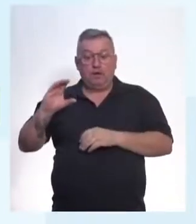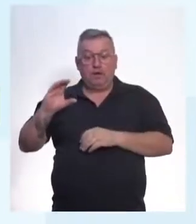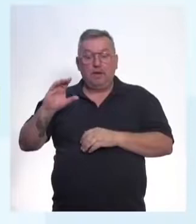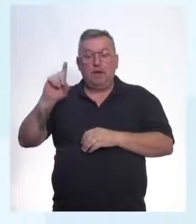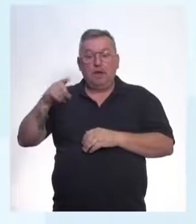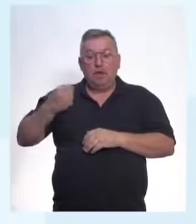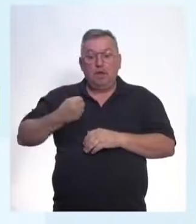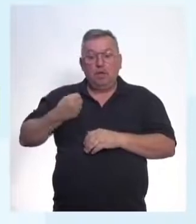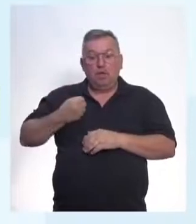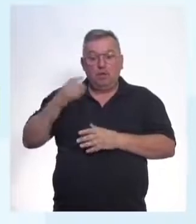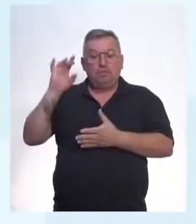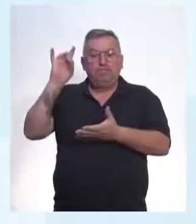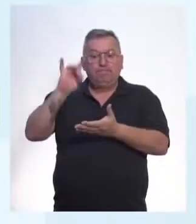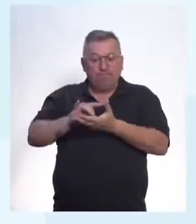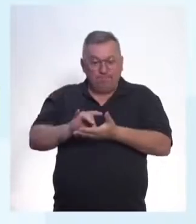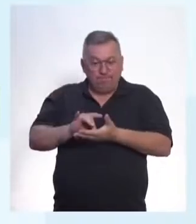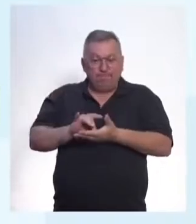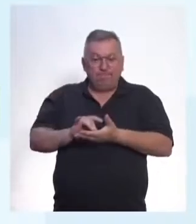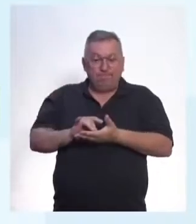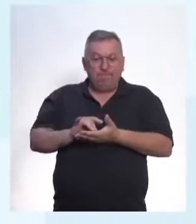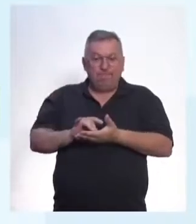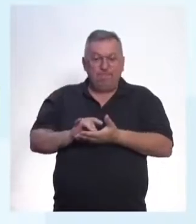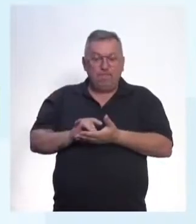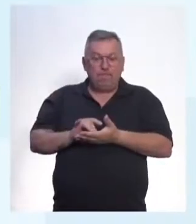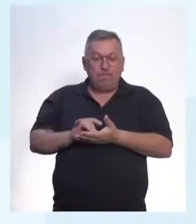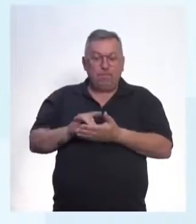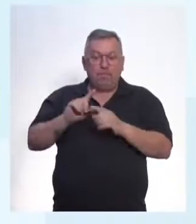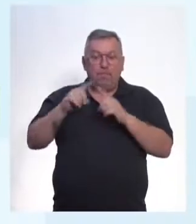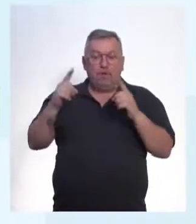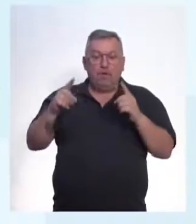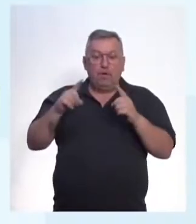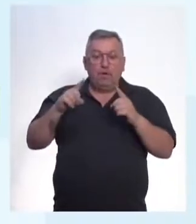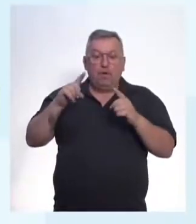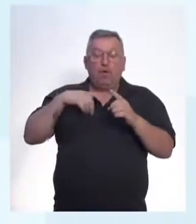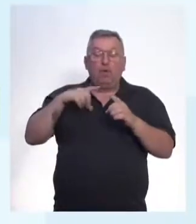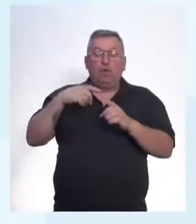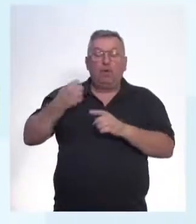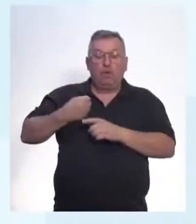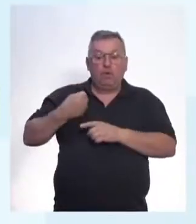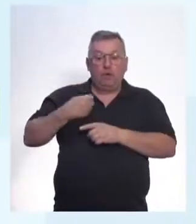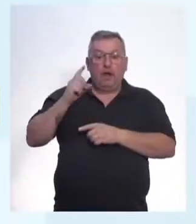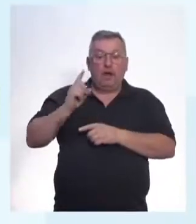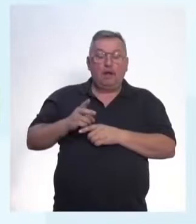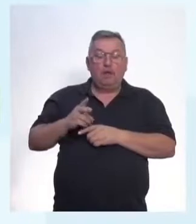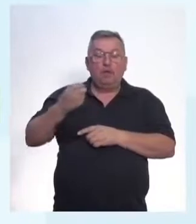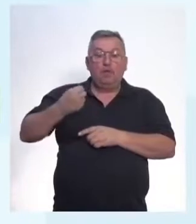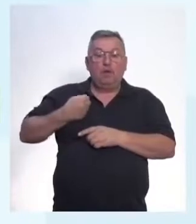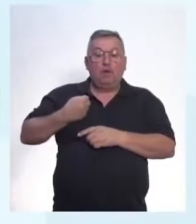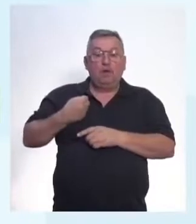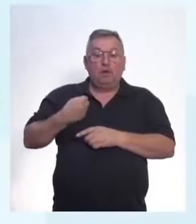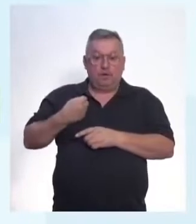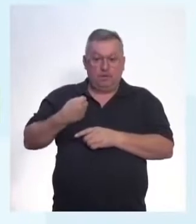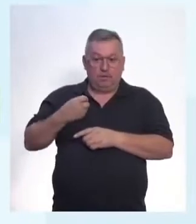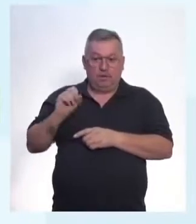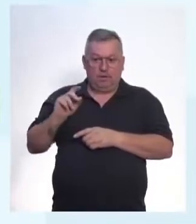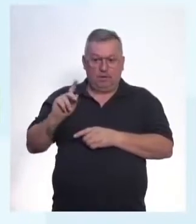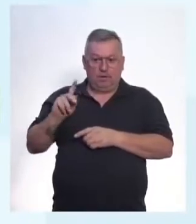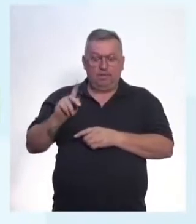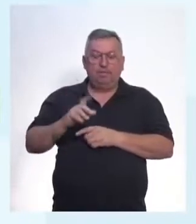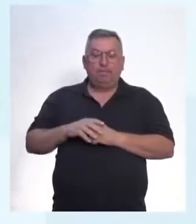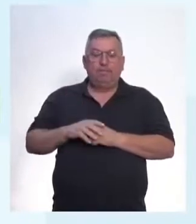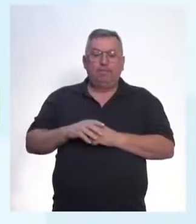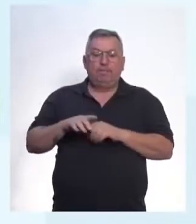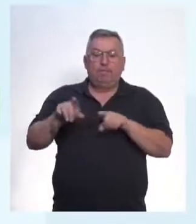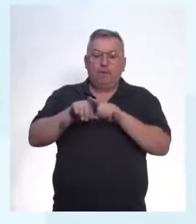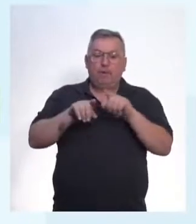são números reais, ou seja, tanto o coeficiente como a constante são valores numéricos, correto? E